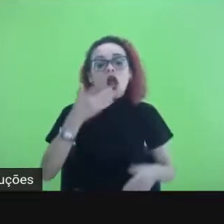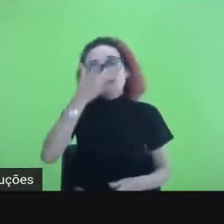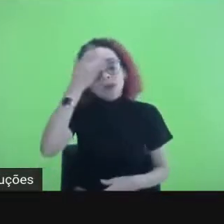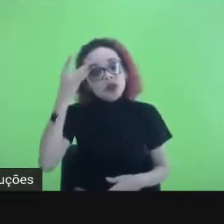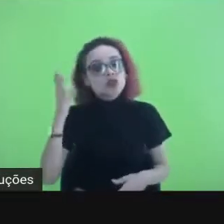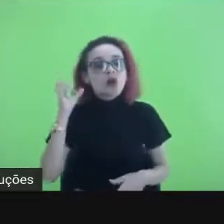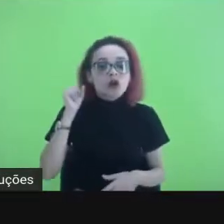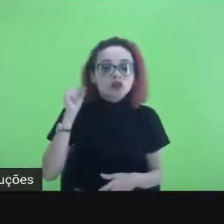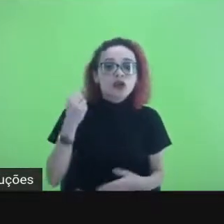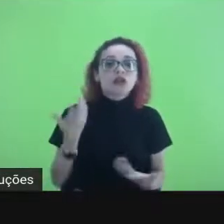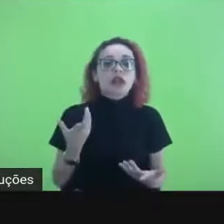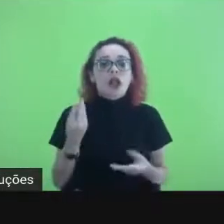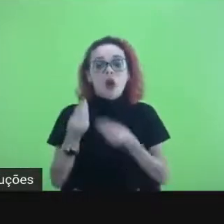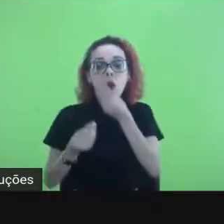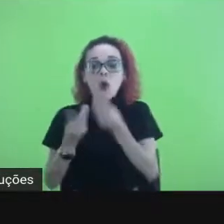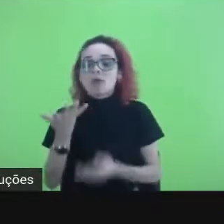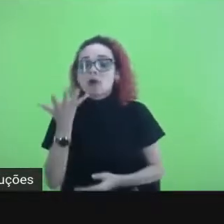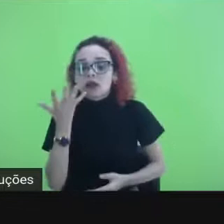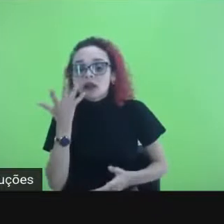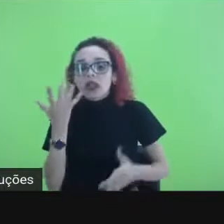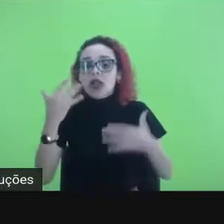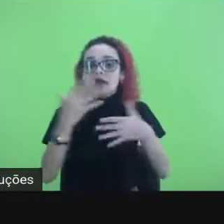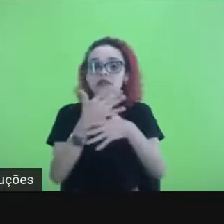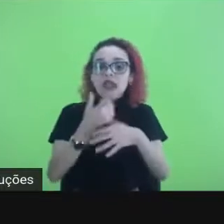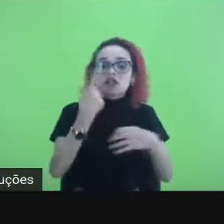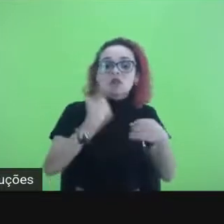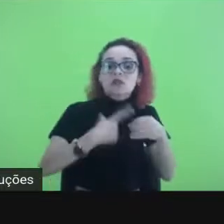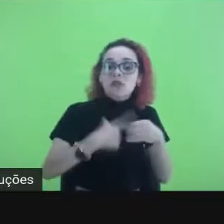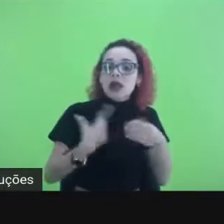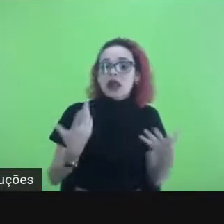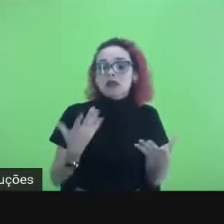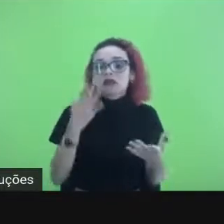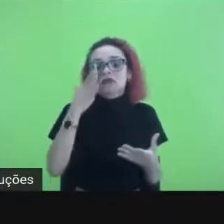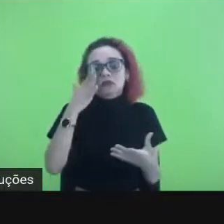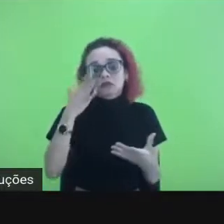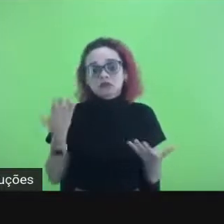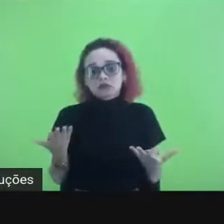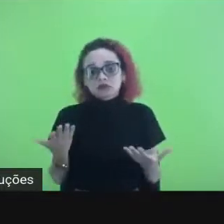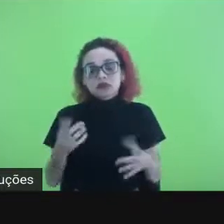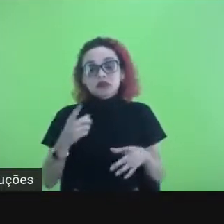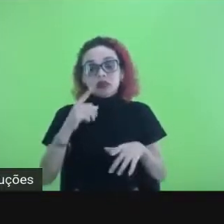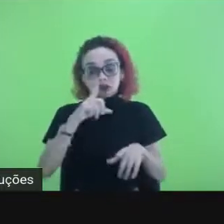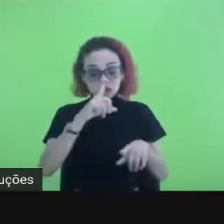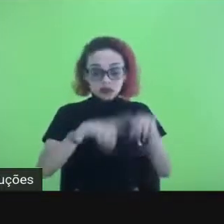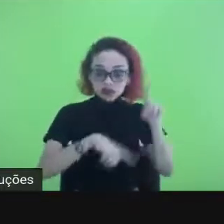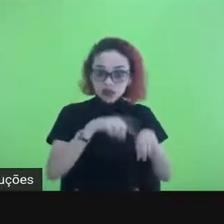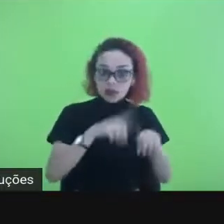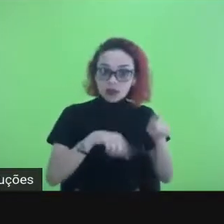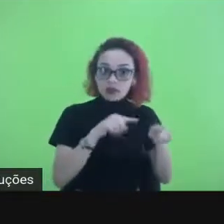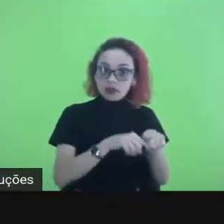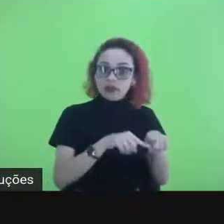mapas, né, mas além desses dados, né, além dessas ferramentas,